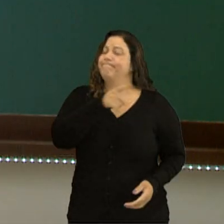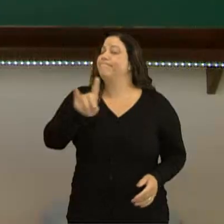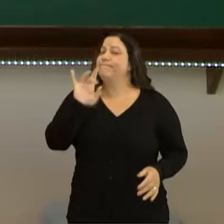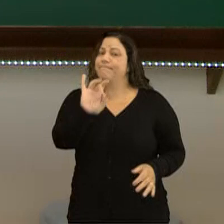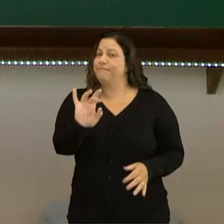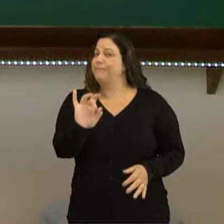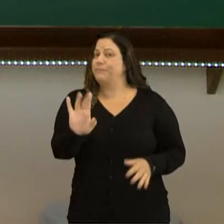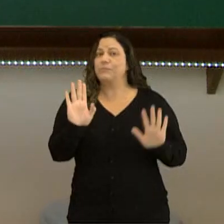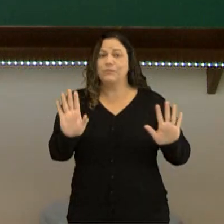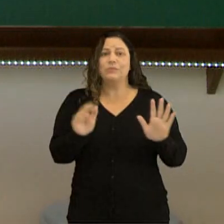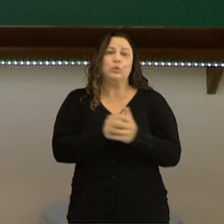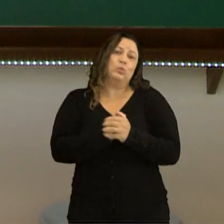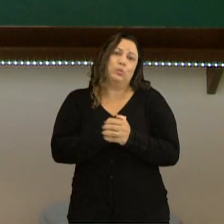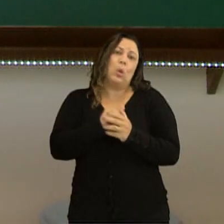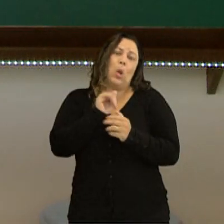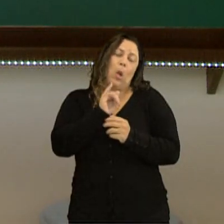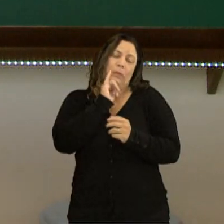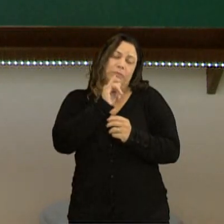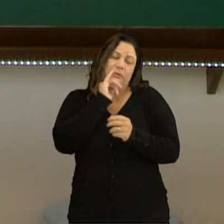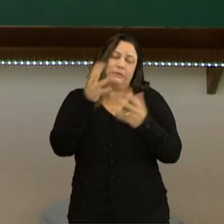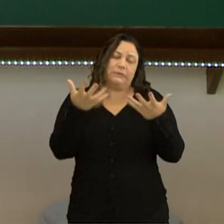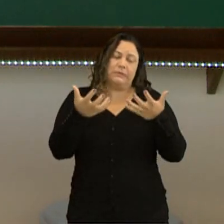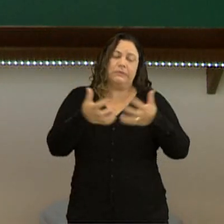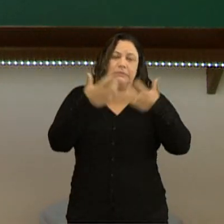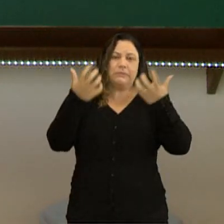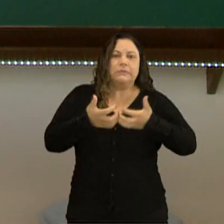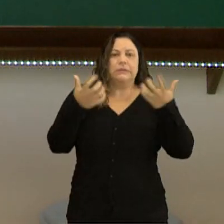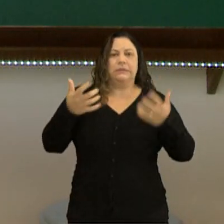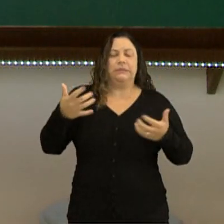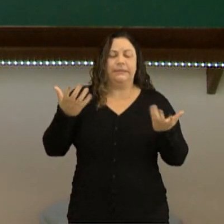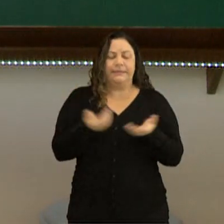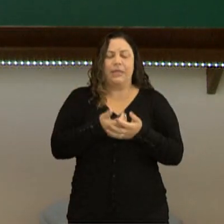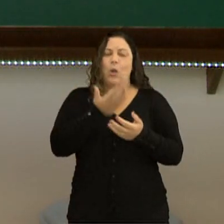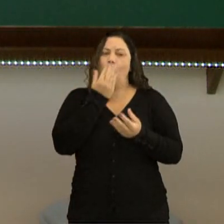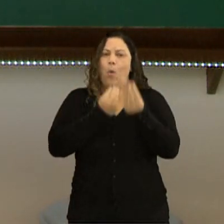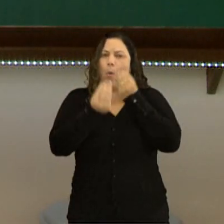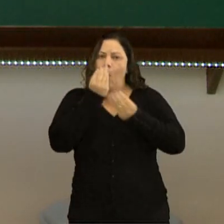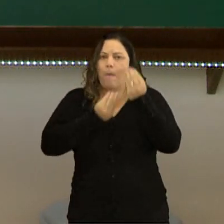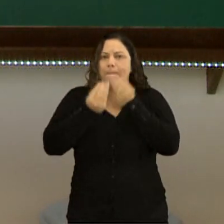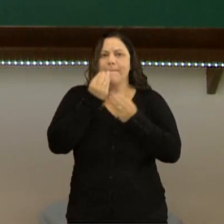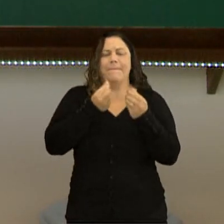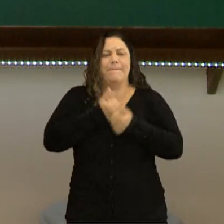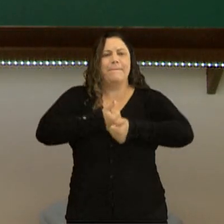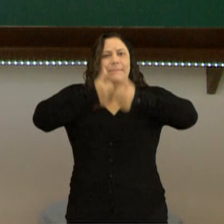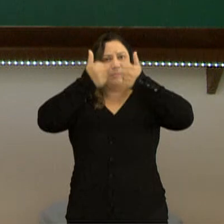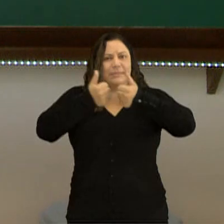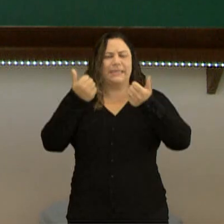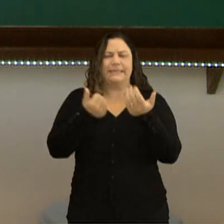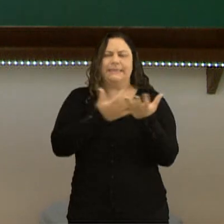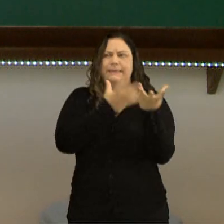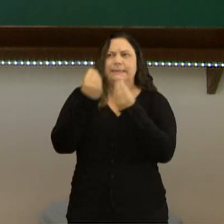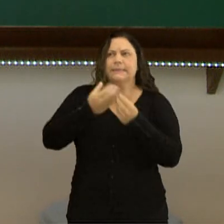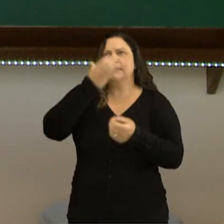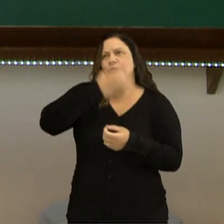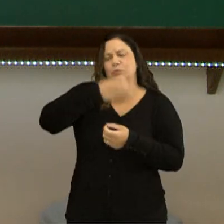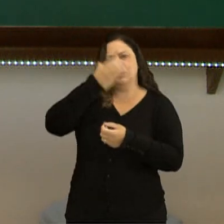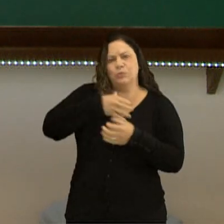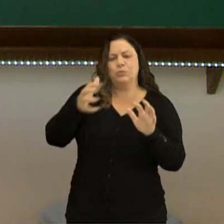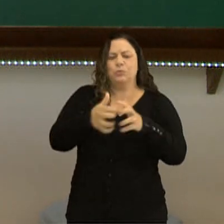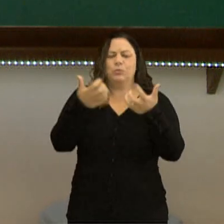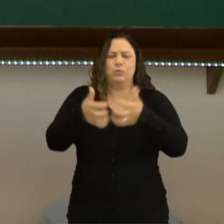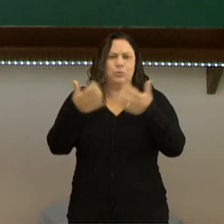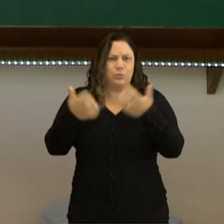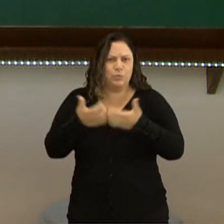nós termos um cardápio rico. Não basta a gente se alimentar com muitas frutas,